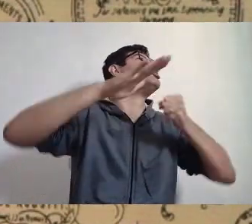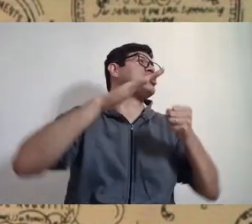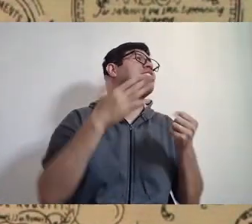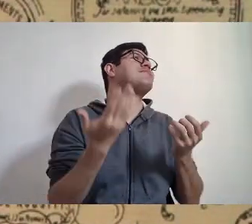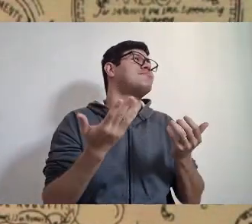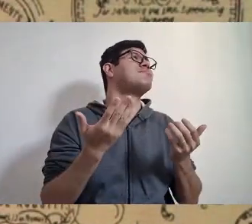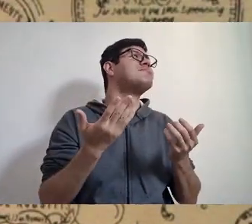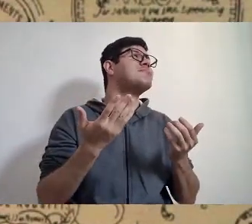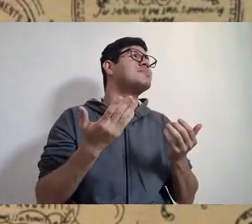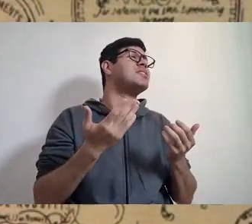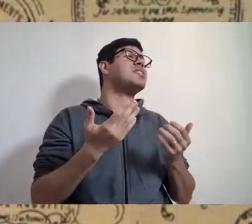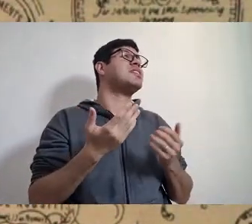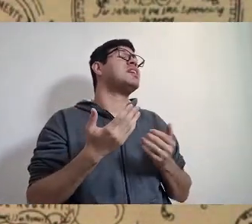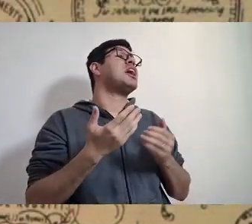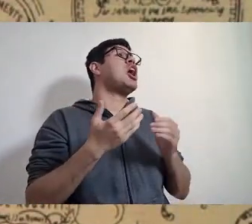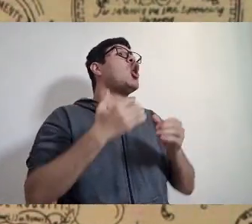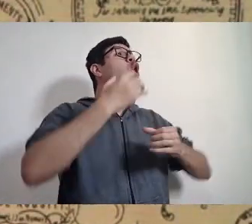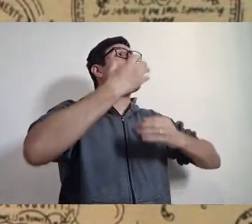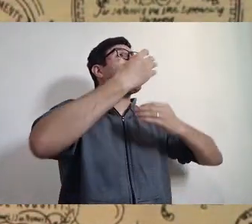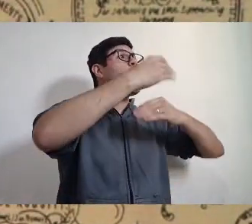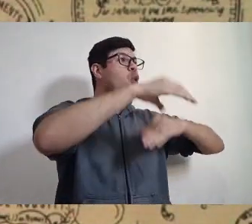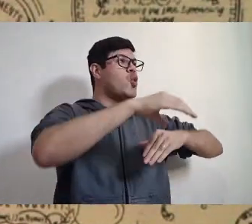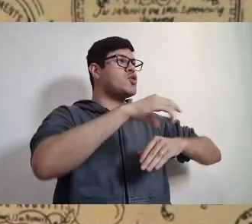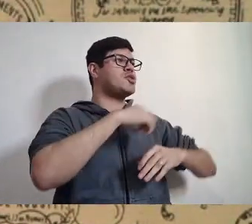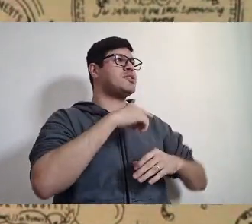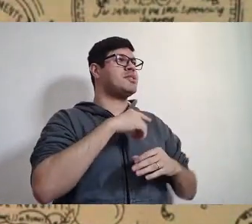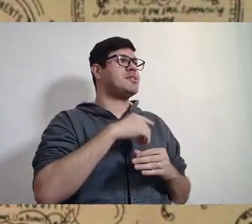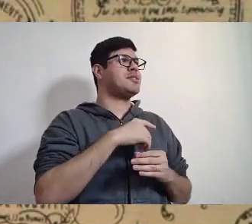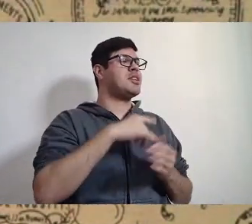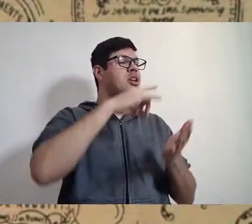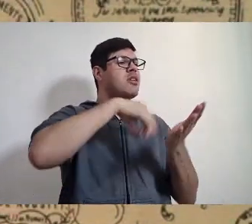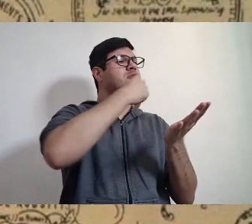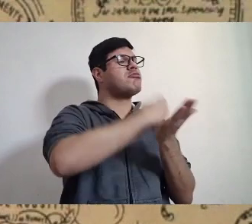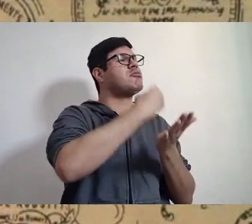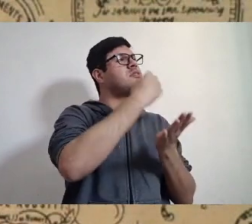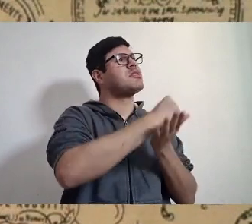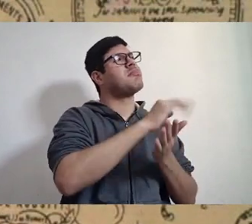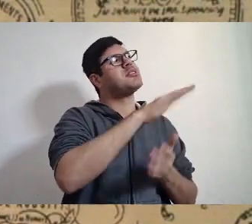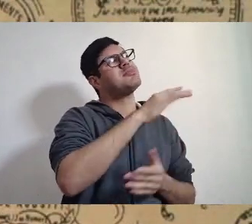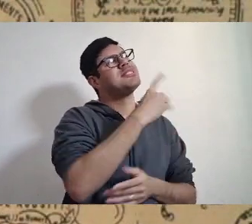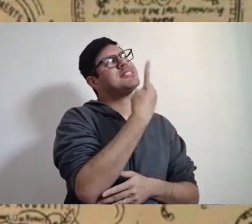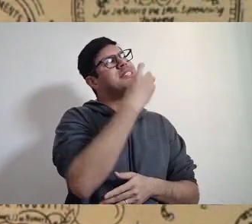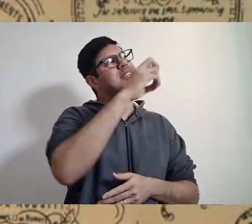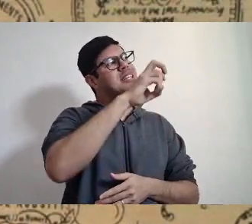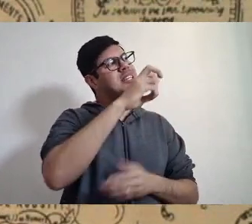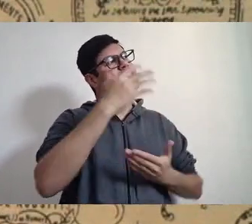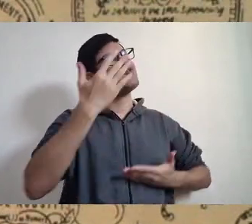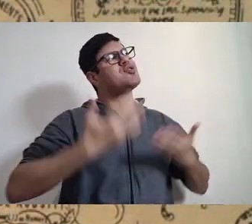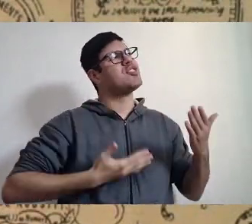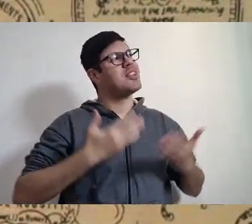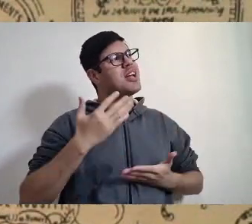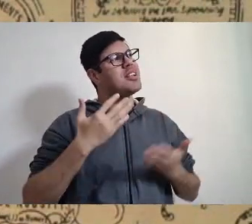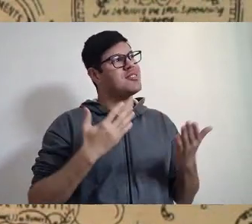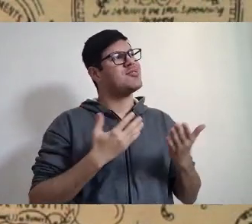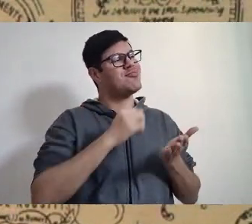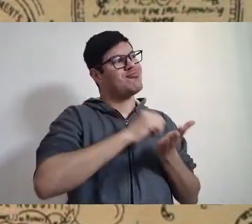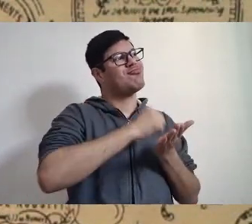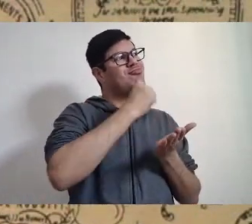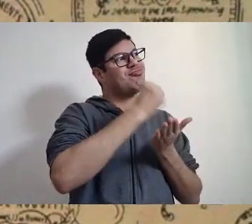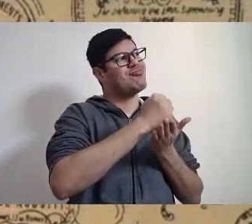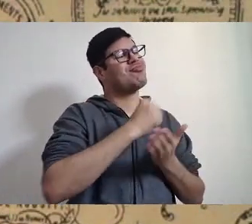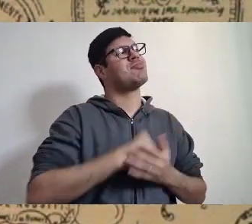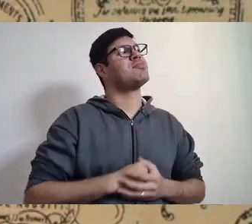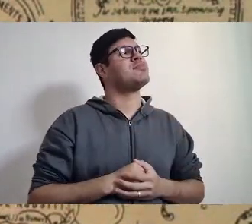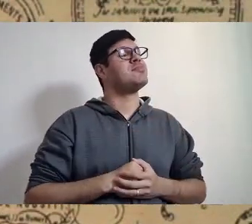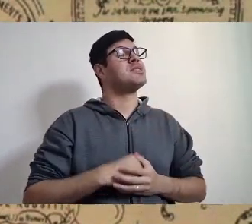tá? E aí a gente tem uma previsão aí de contratação imediata de uns 15 funcionários, mais ou menos, tá, Gil? Então, a gente já não